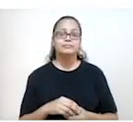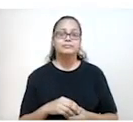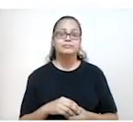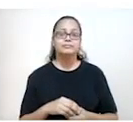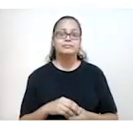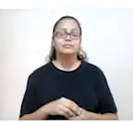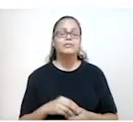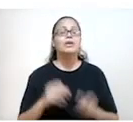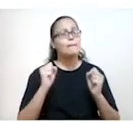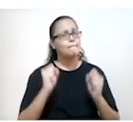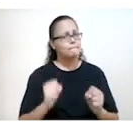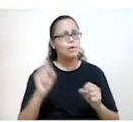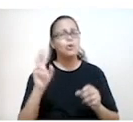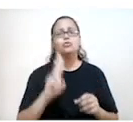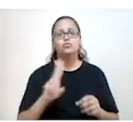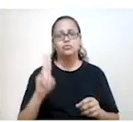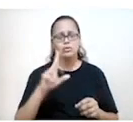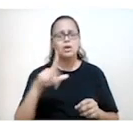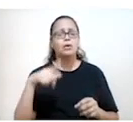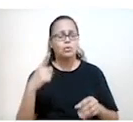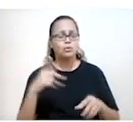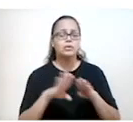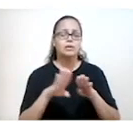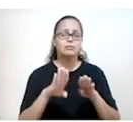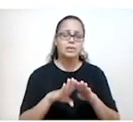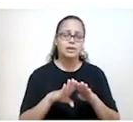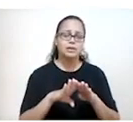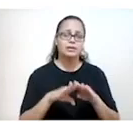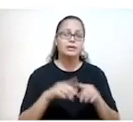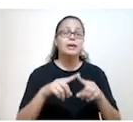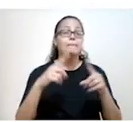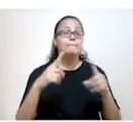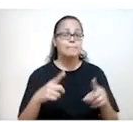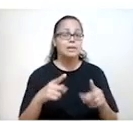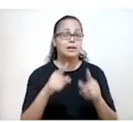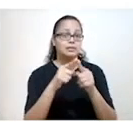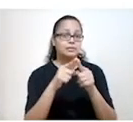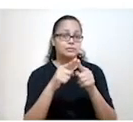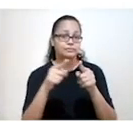dar outros nomes no gráfico também. Mas o eixo horizontal